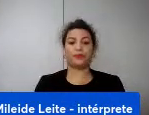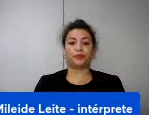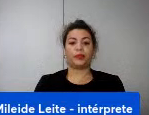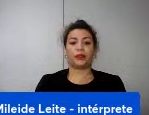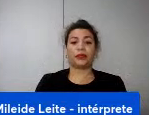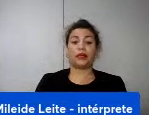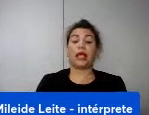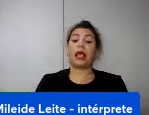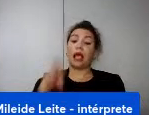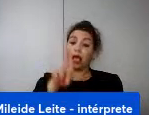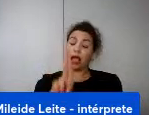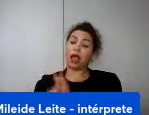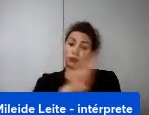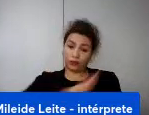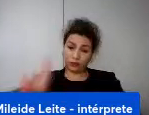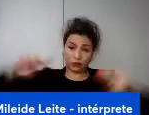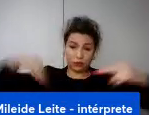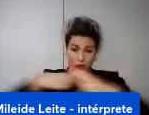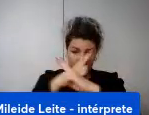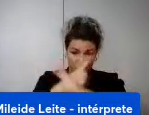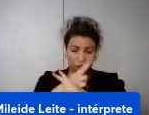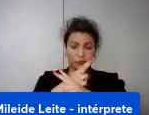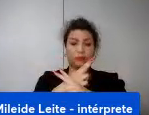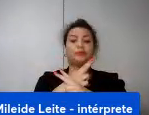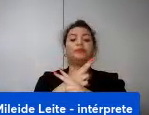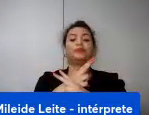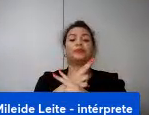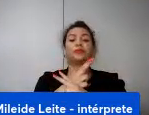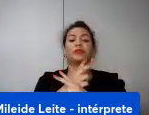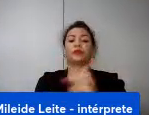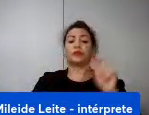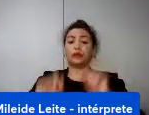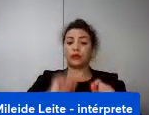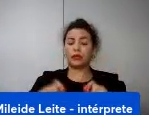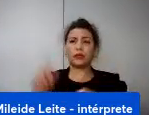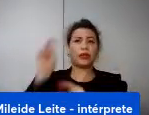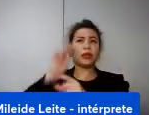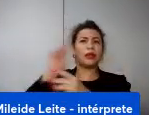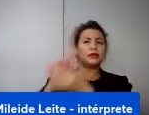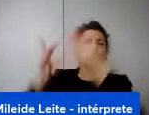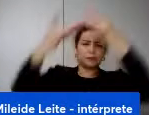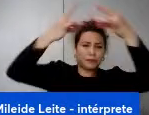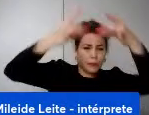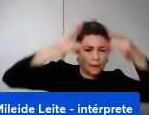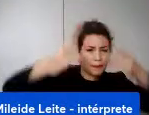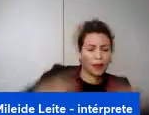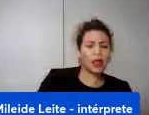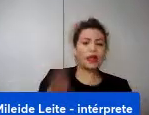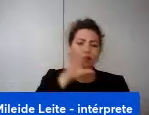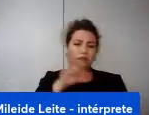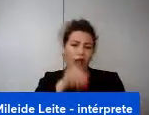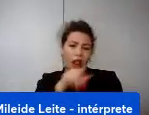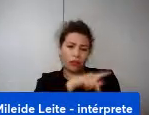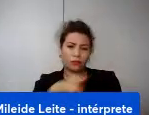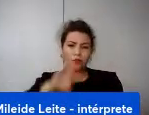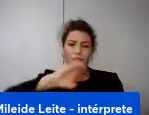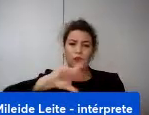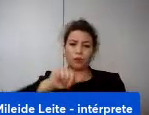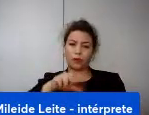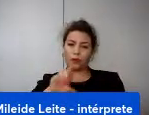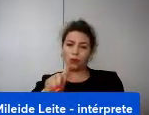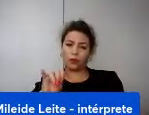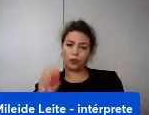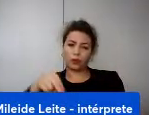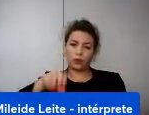a Universidade Estadual do Sudoeste da Bahia, que teve a sua história descrita na fala do professor Claudio Honor, desde a